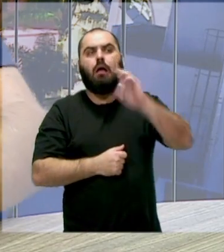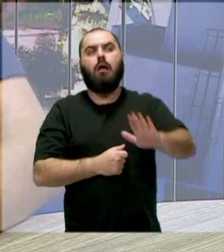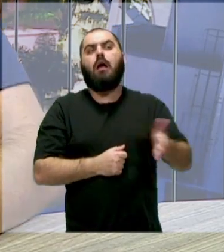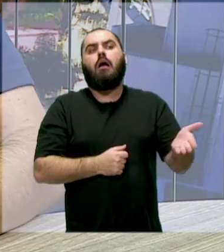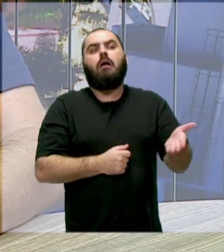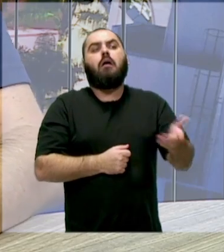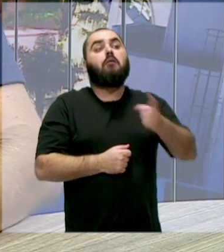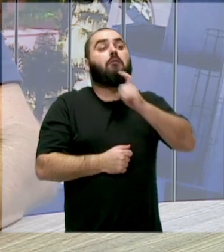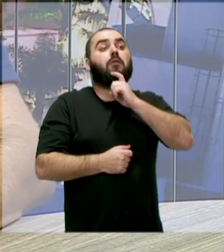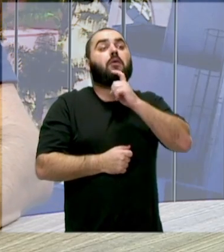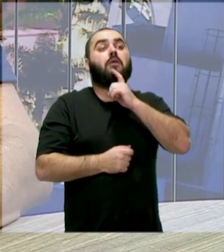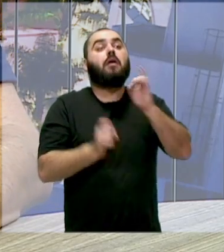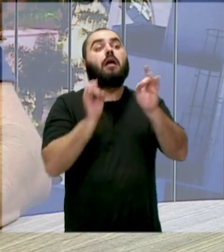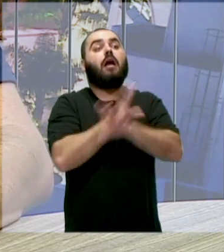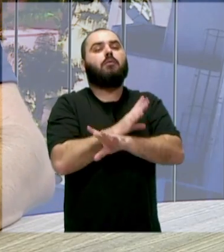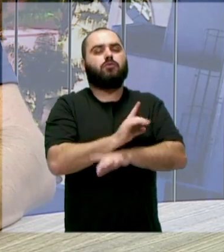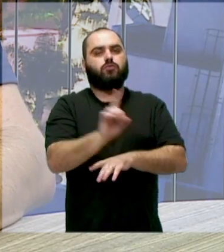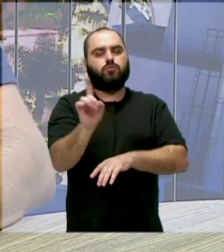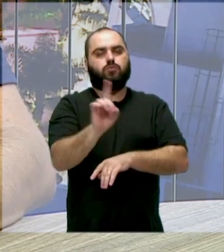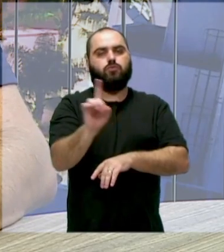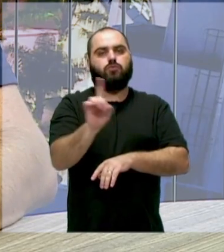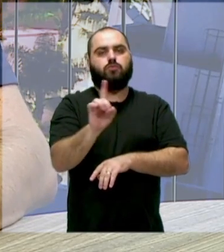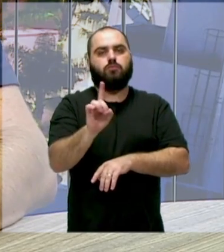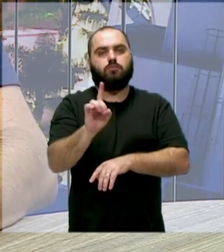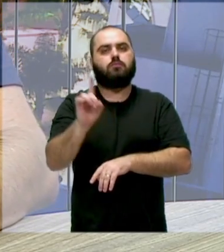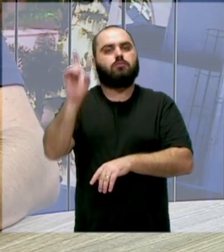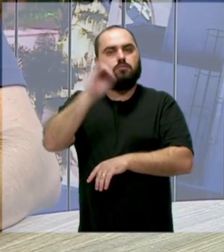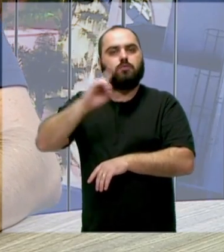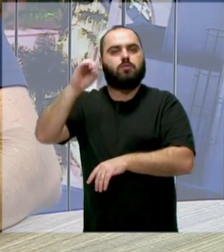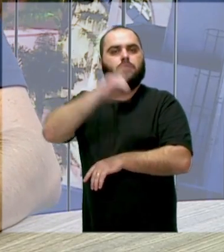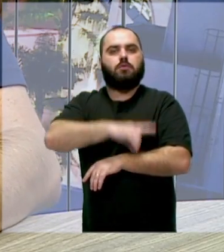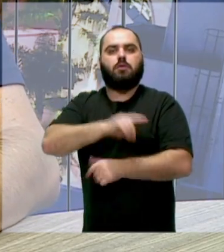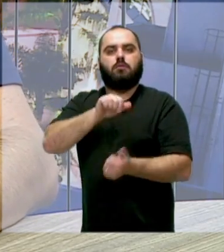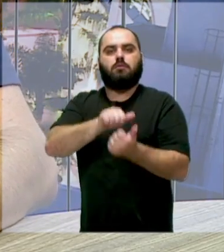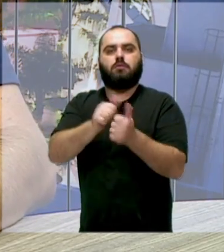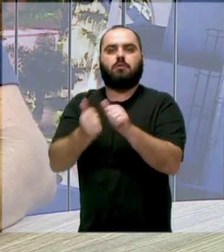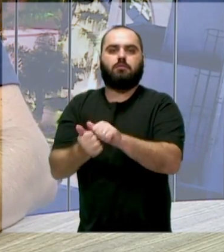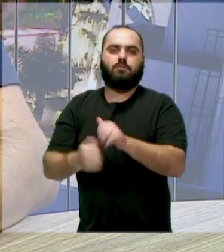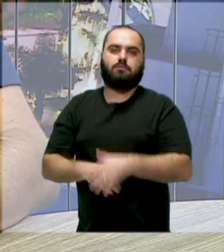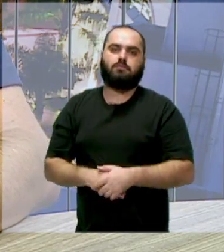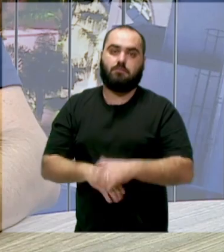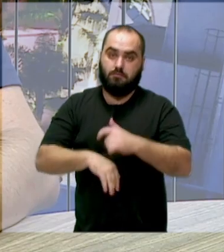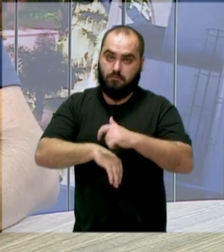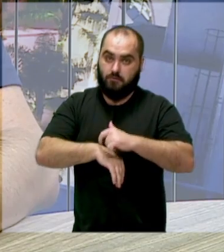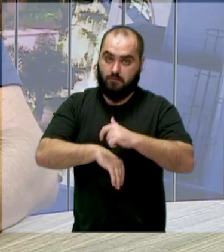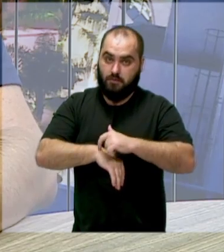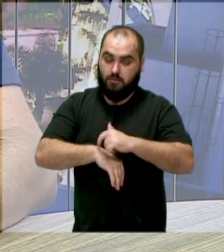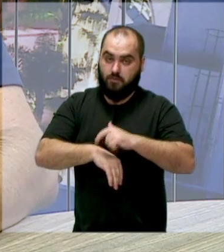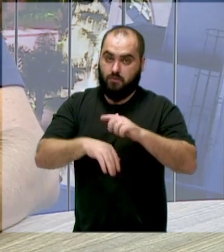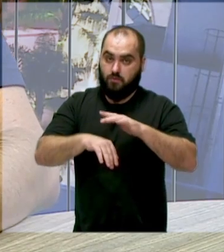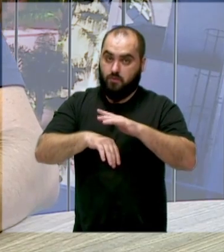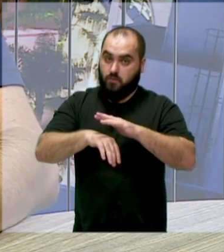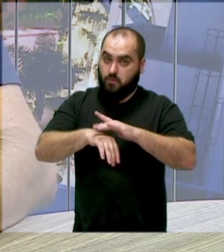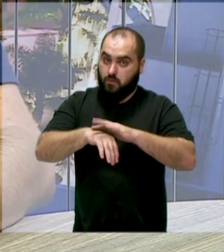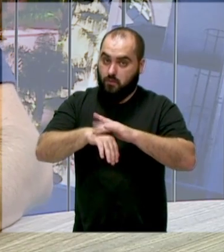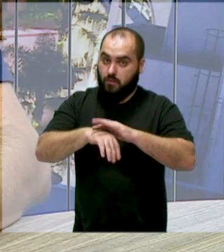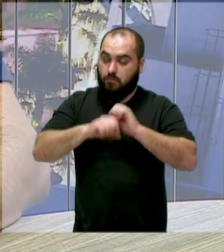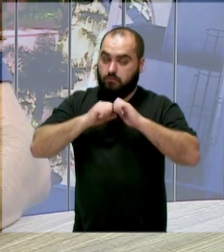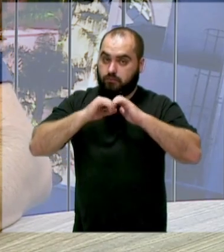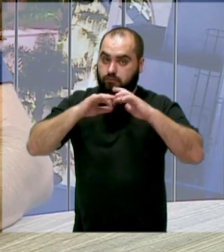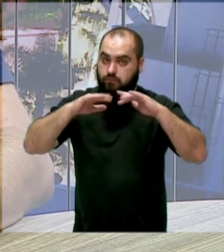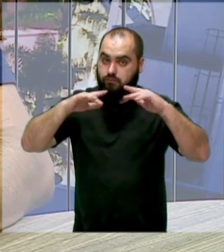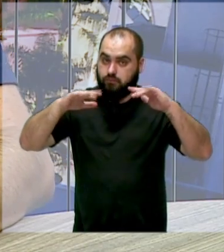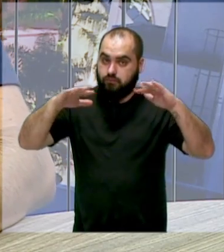vai acabar. Não vai acabar. O mosquito está se adaptando. Agora que vem o período de transmissão da doença, agora que vai começar a aumentar